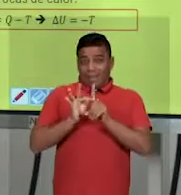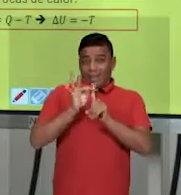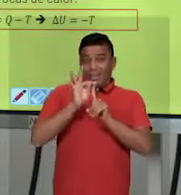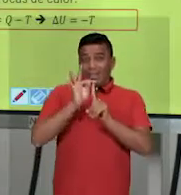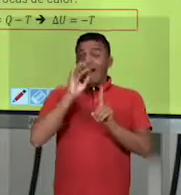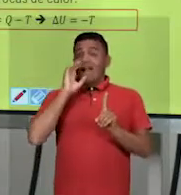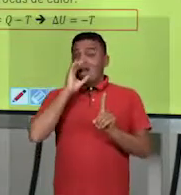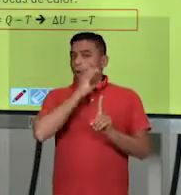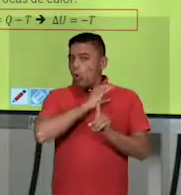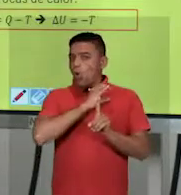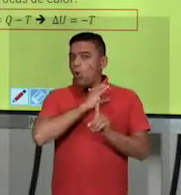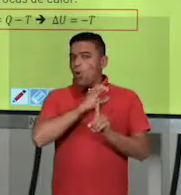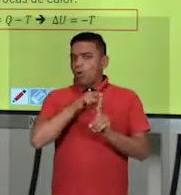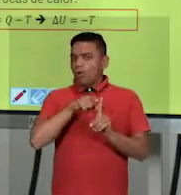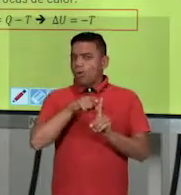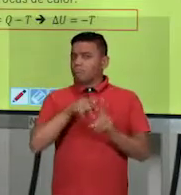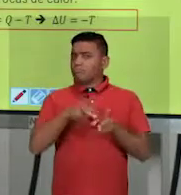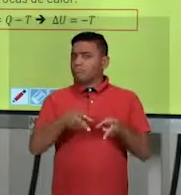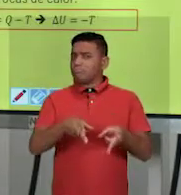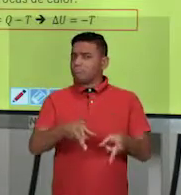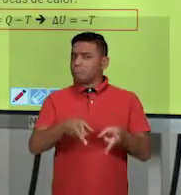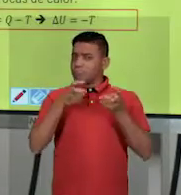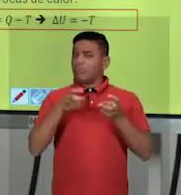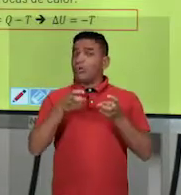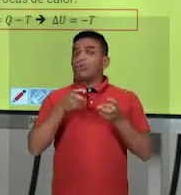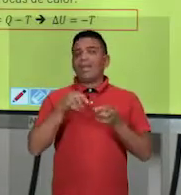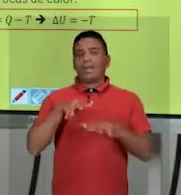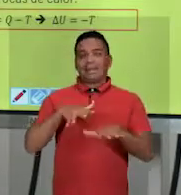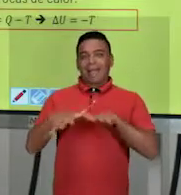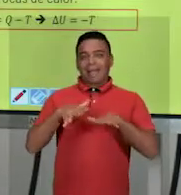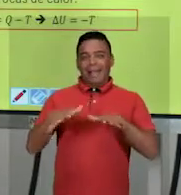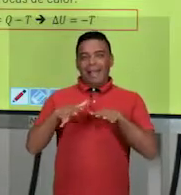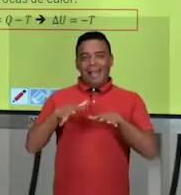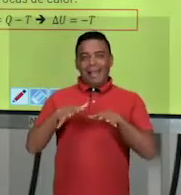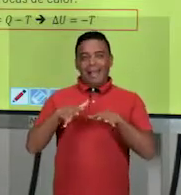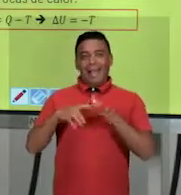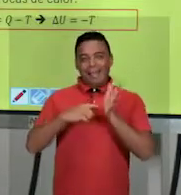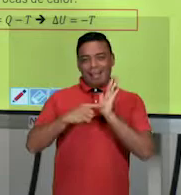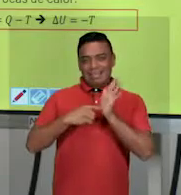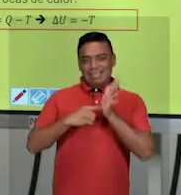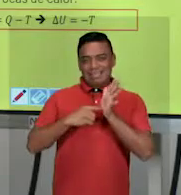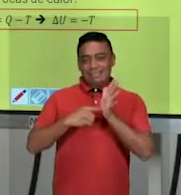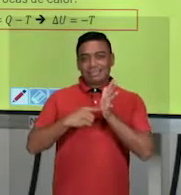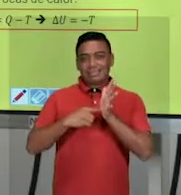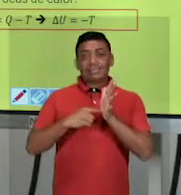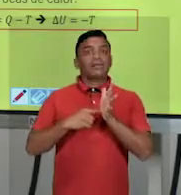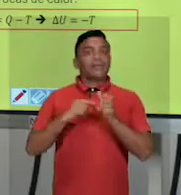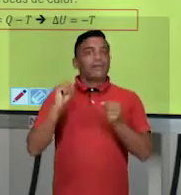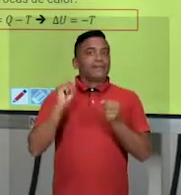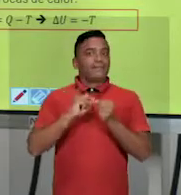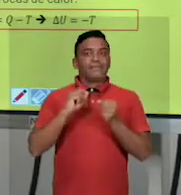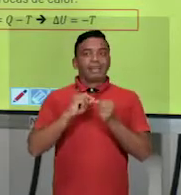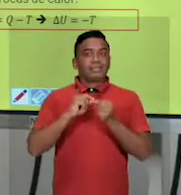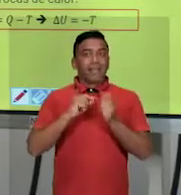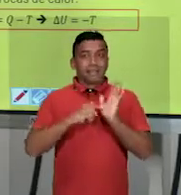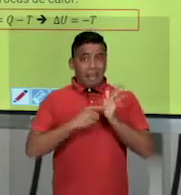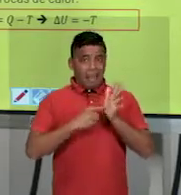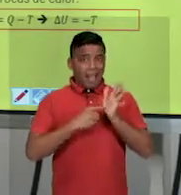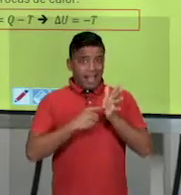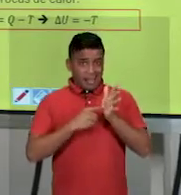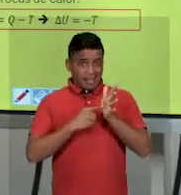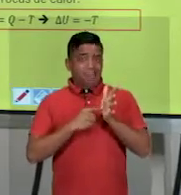fosse utilizada como trabalho. Trabalho mecânico quer dizer fazer alguma máquina